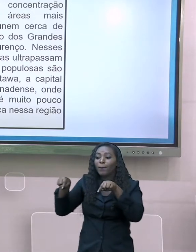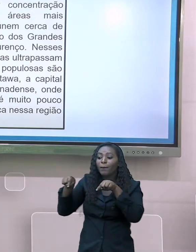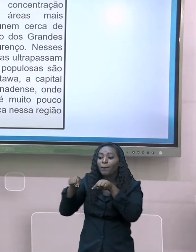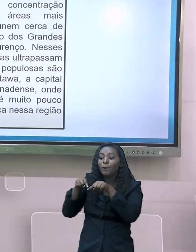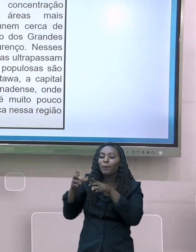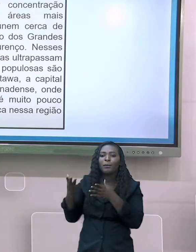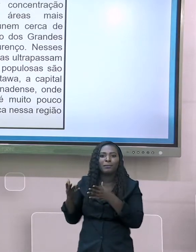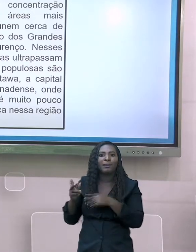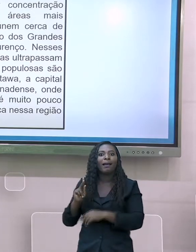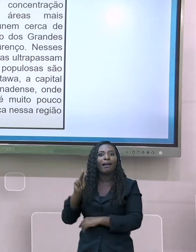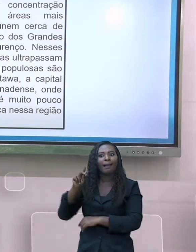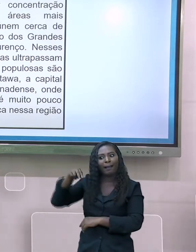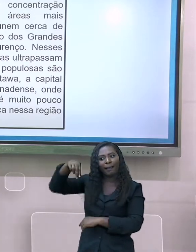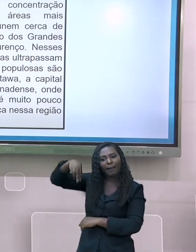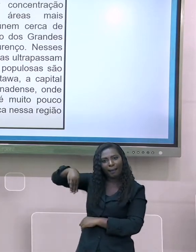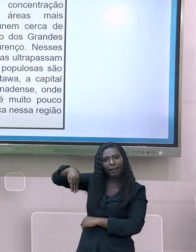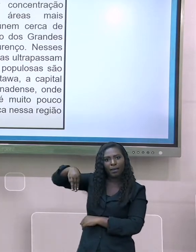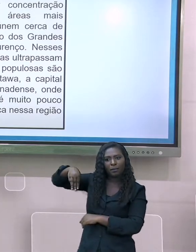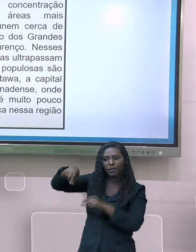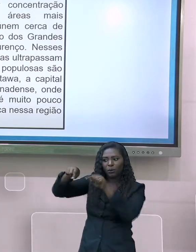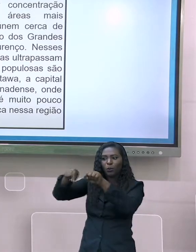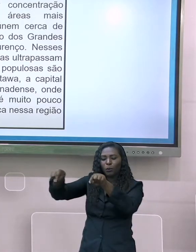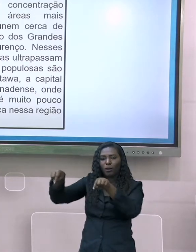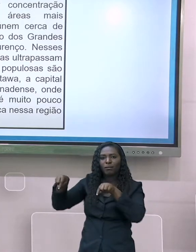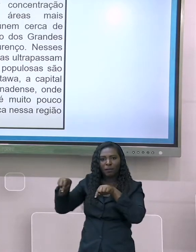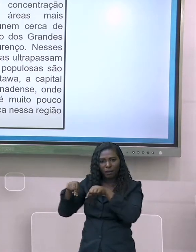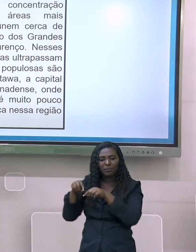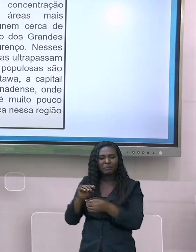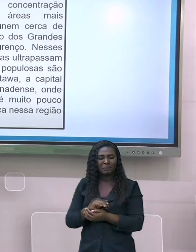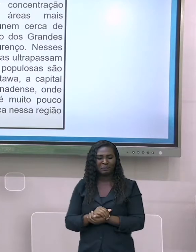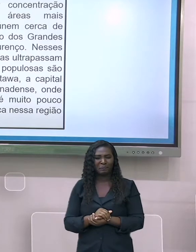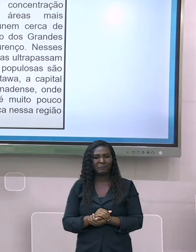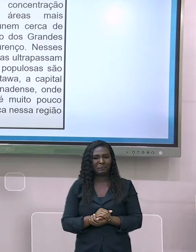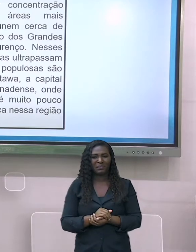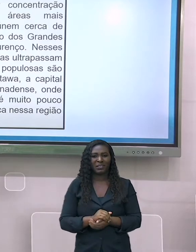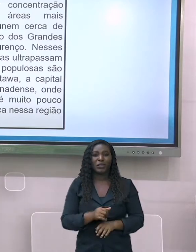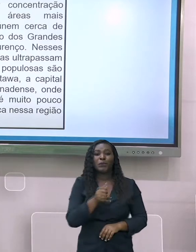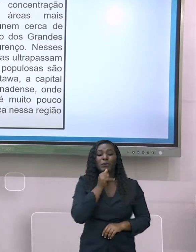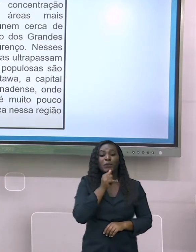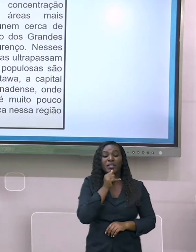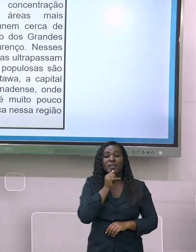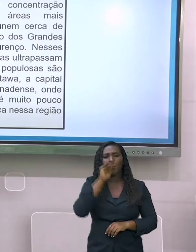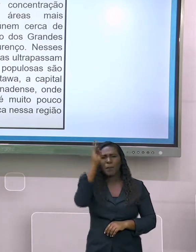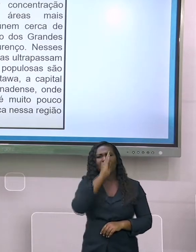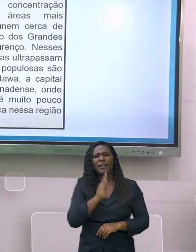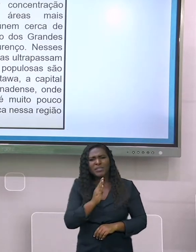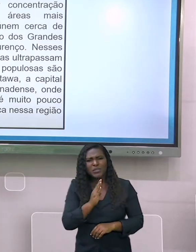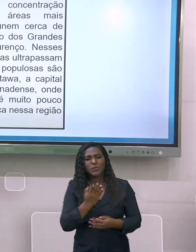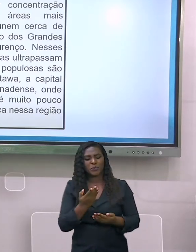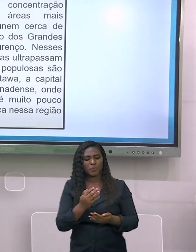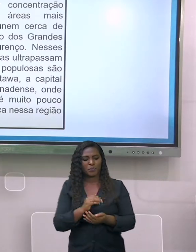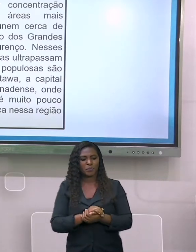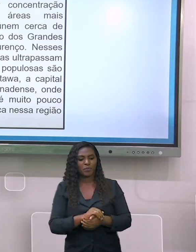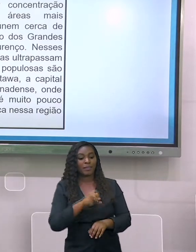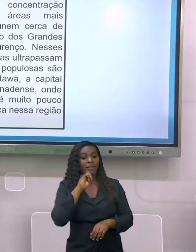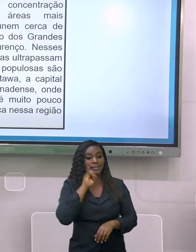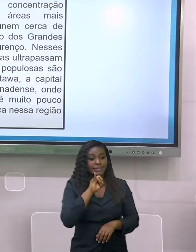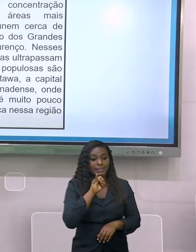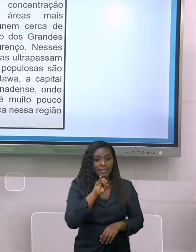Podemos dar como exemplo o Brasil. Se eu pegar São Paulo, eu vou pegar também uma densidade demográfica